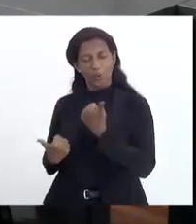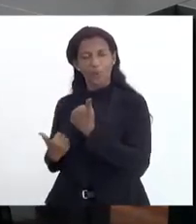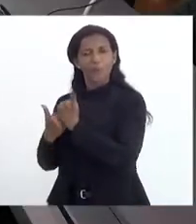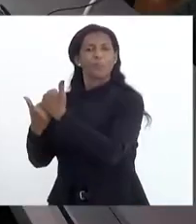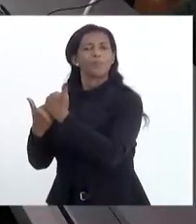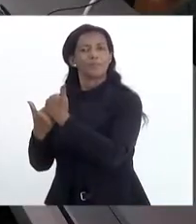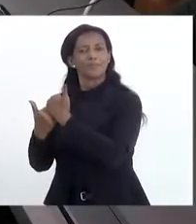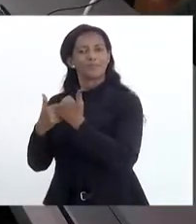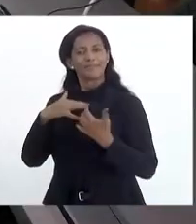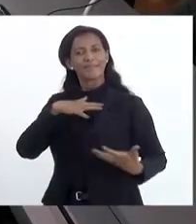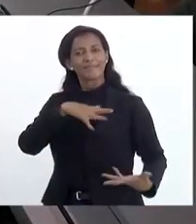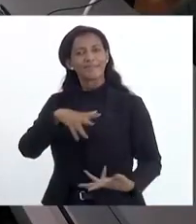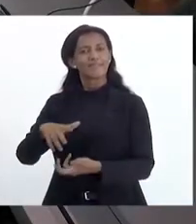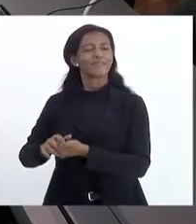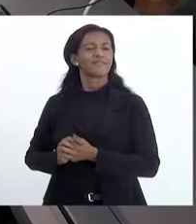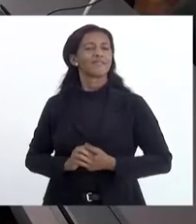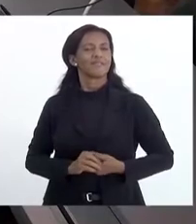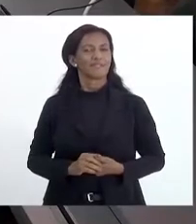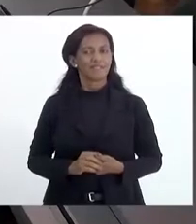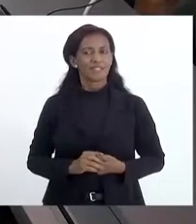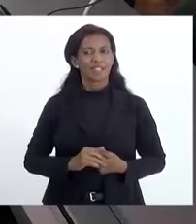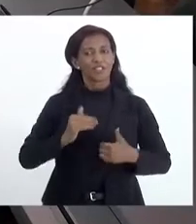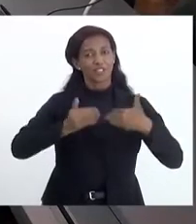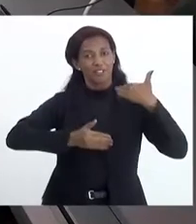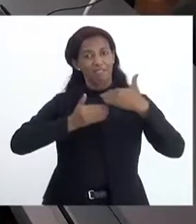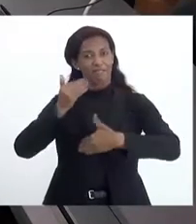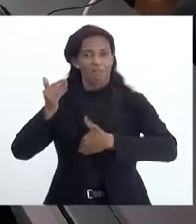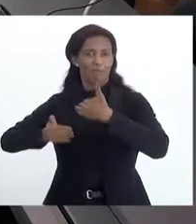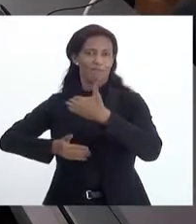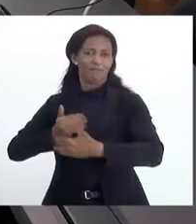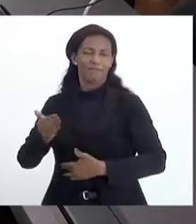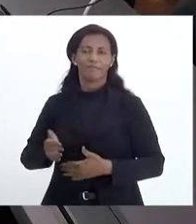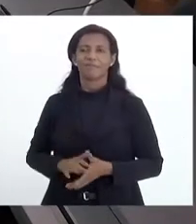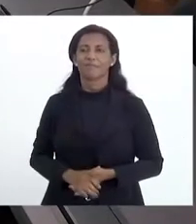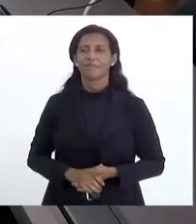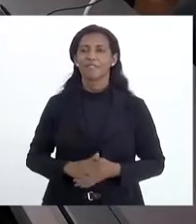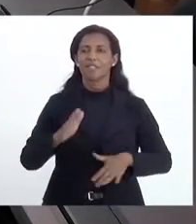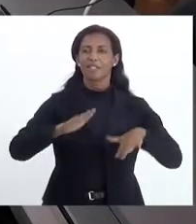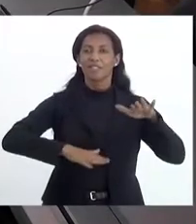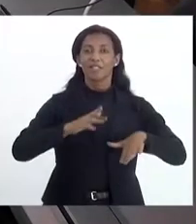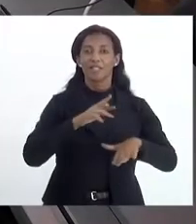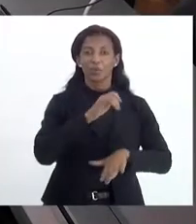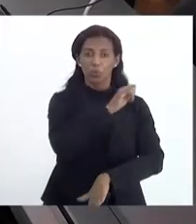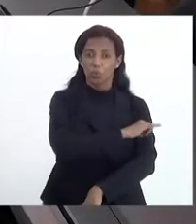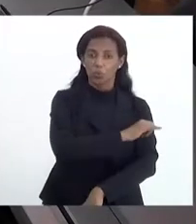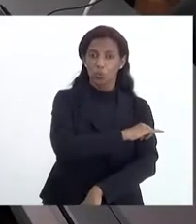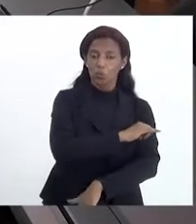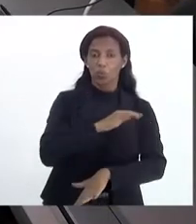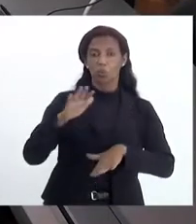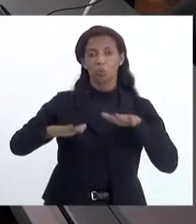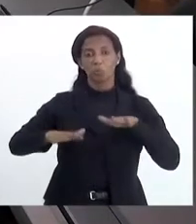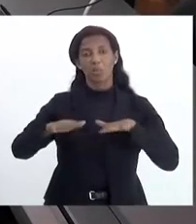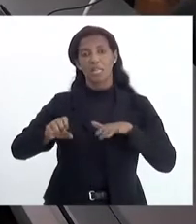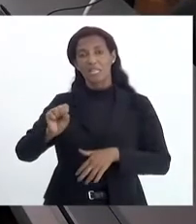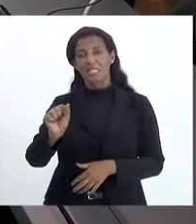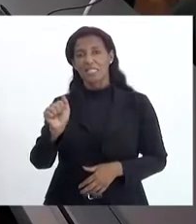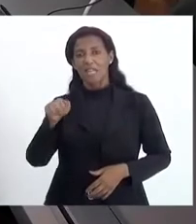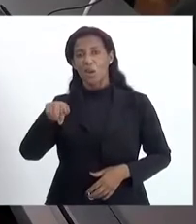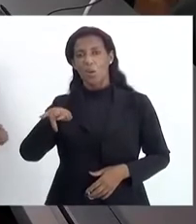evento mundial, né? de etapa, né? Tanto no Rio, quanto de vez em quando em